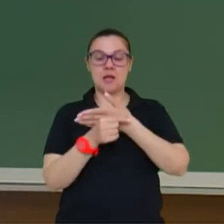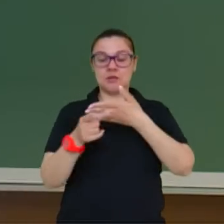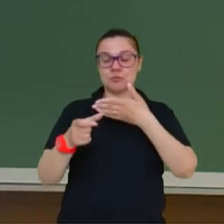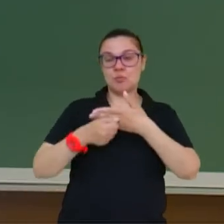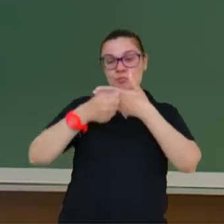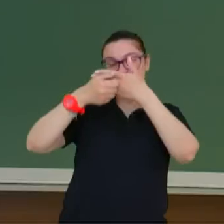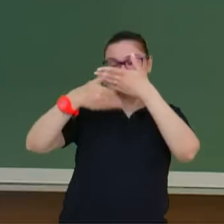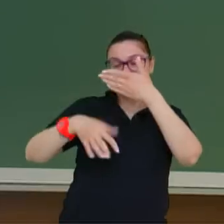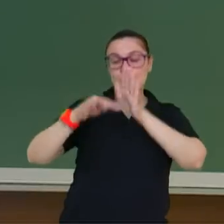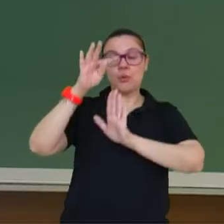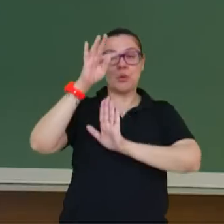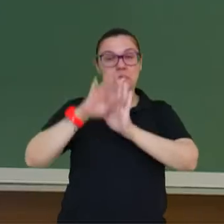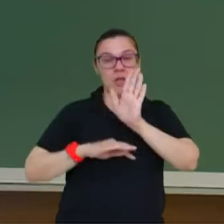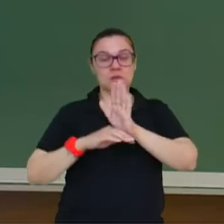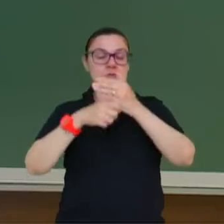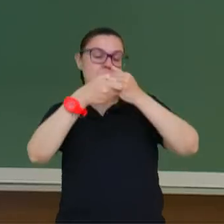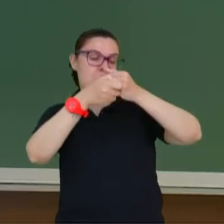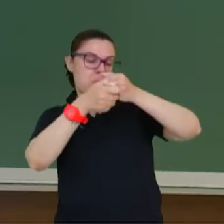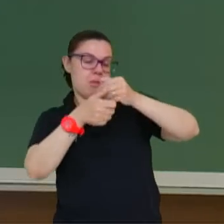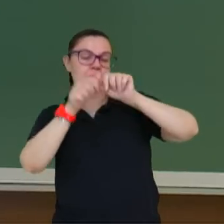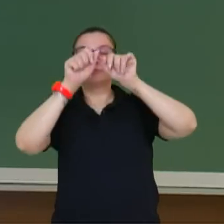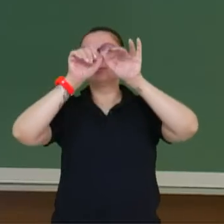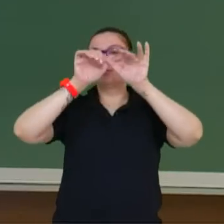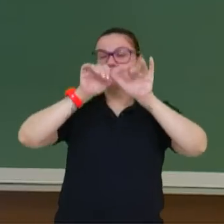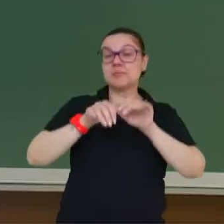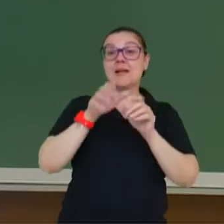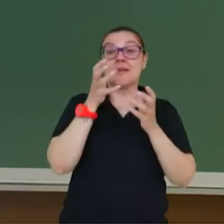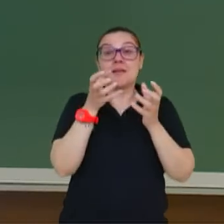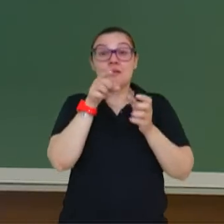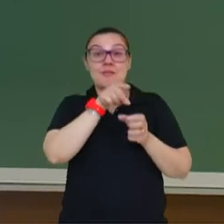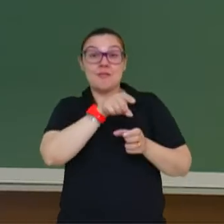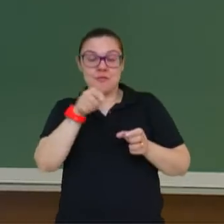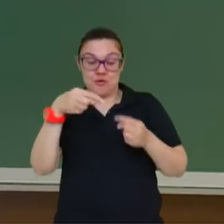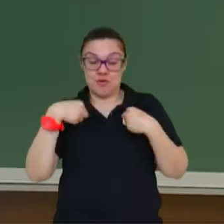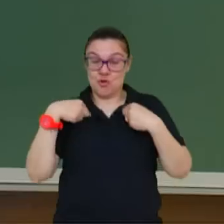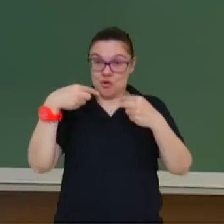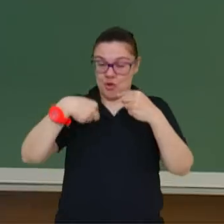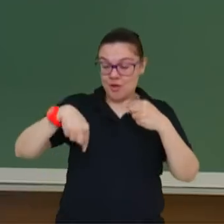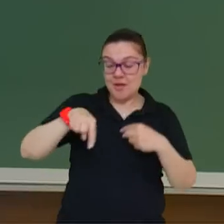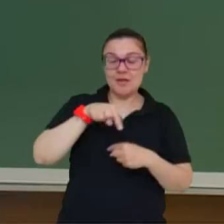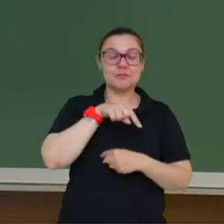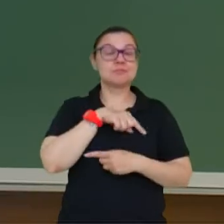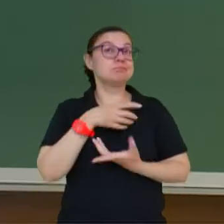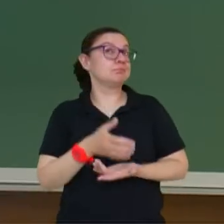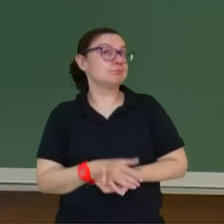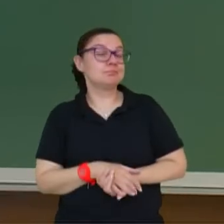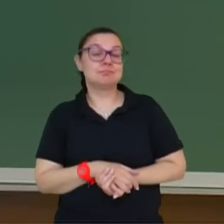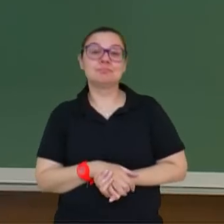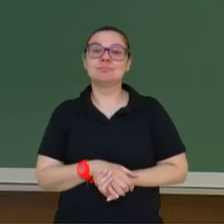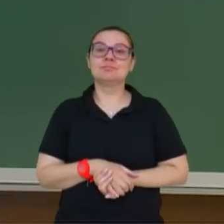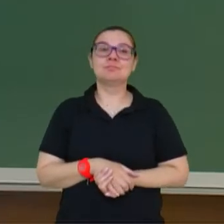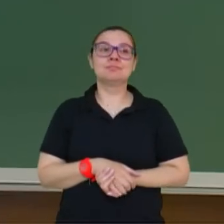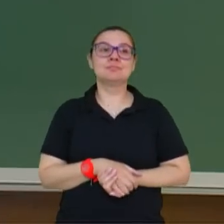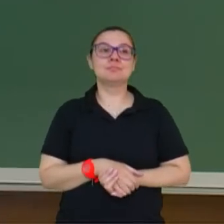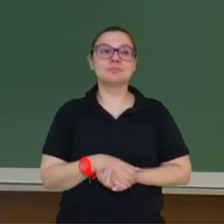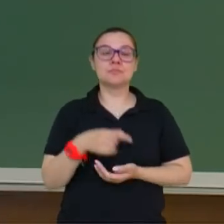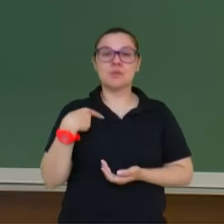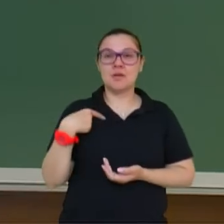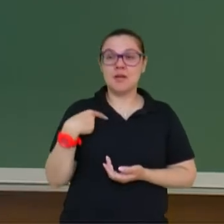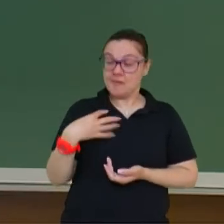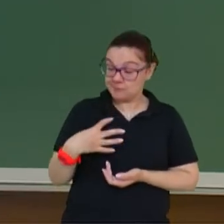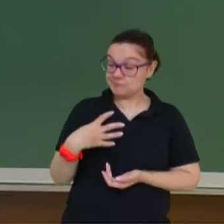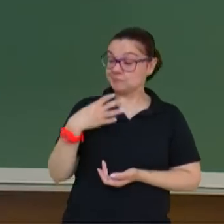o texto e ela gostaria que você e eu, todos nós, né,